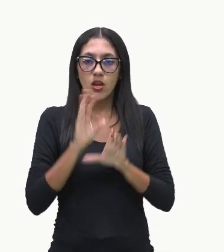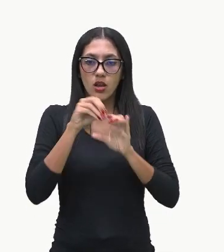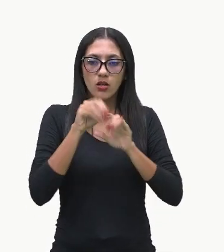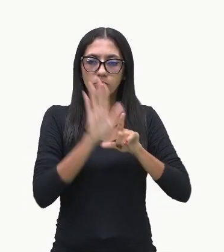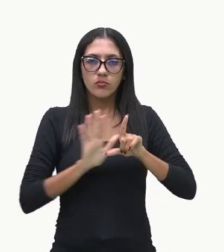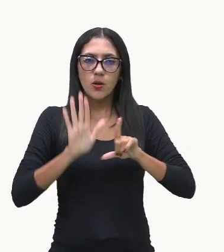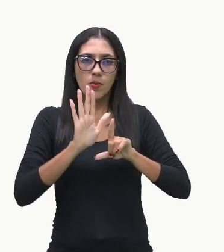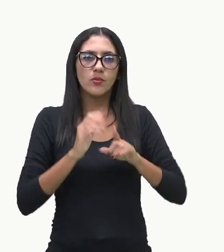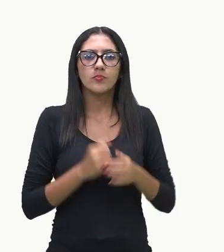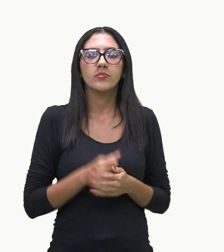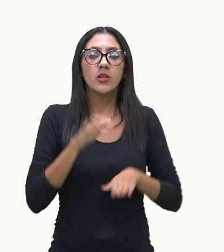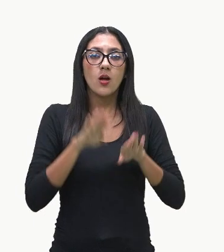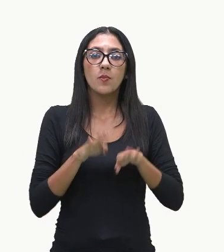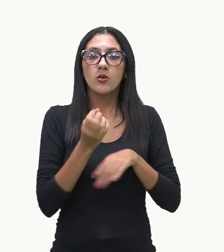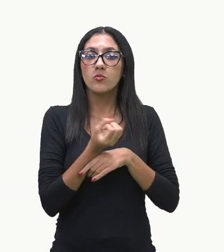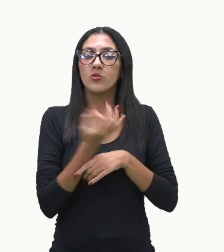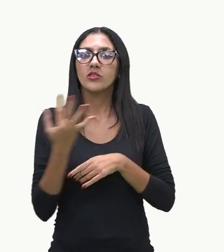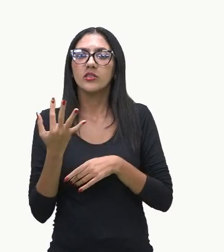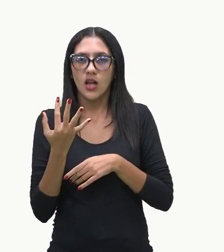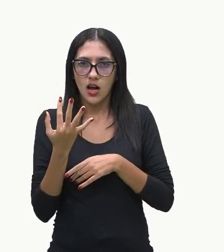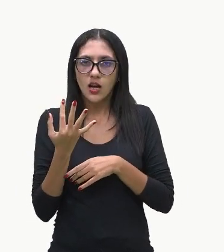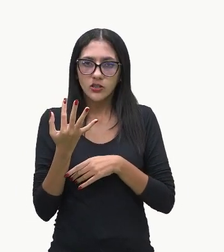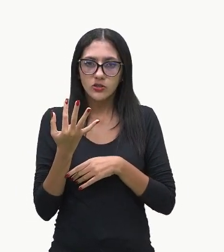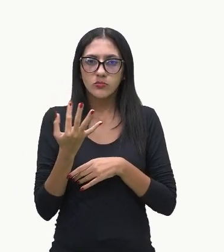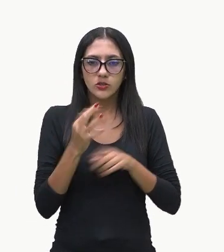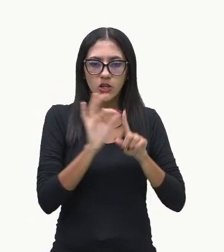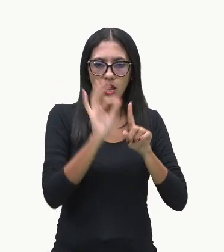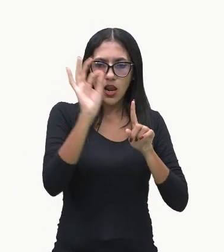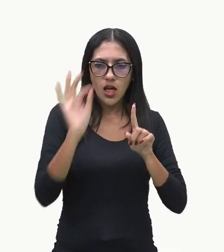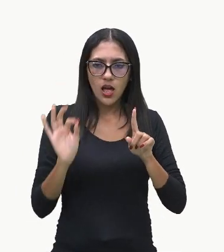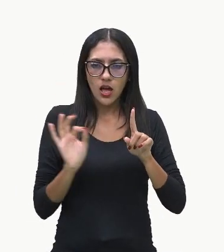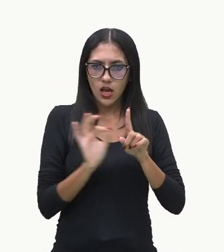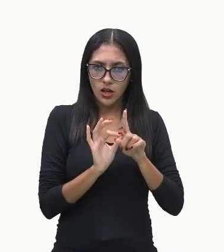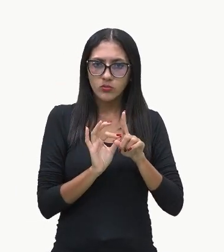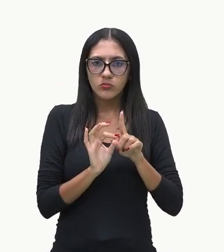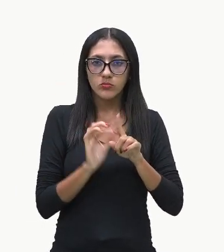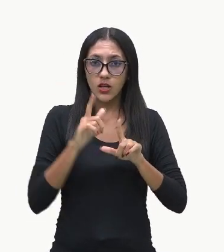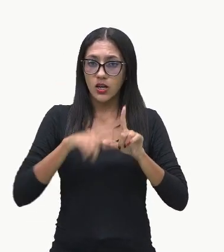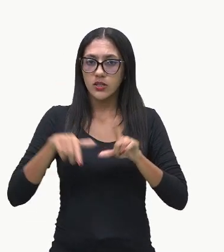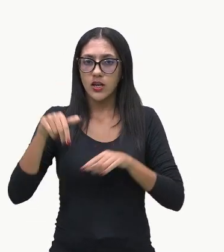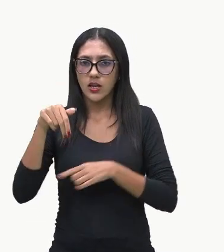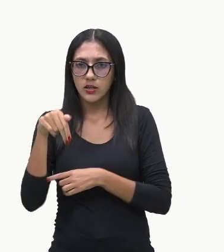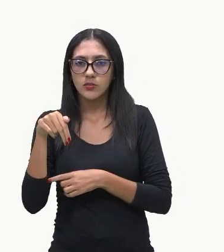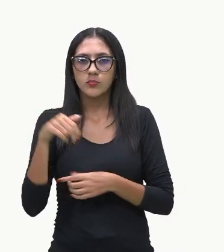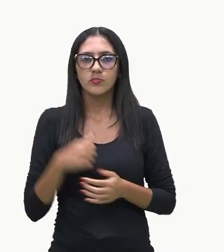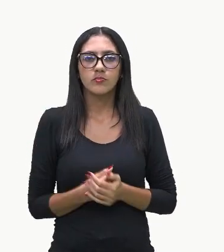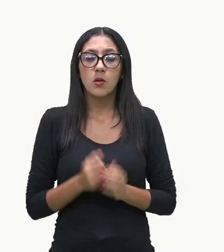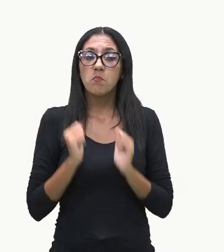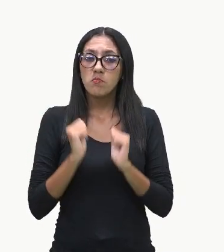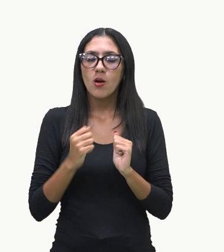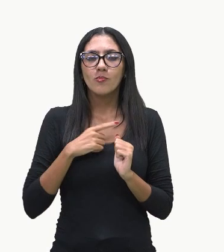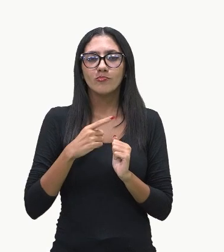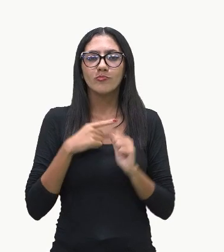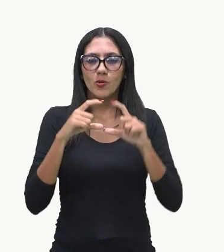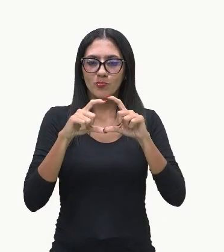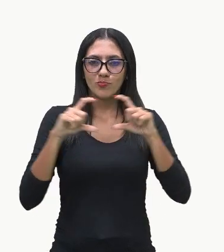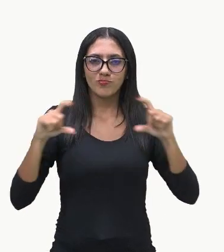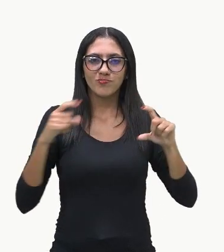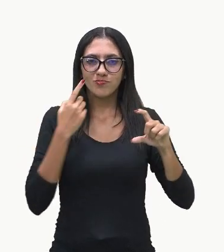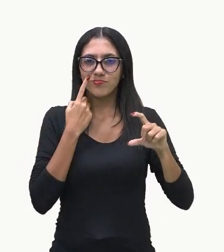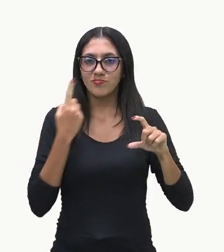do número de lados, que aqui nós chamamos de N, e que pode ser calculada por essa fórmula bem aqui,